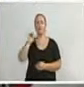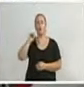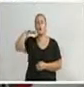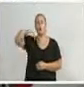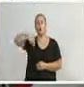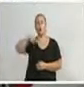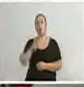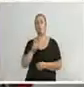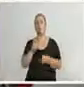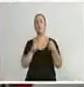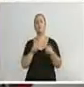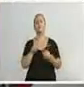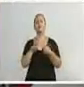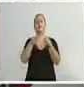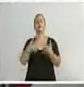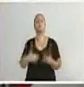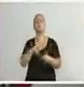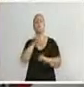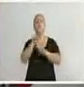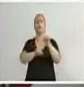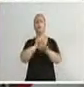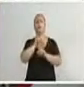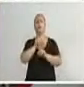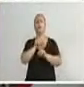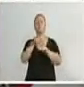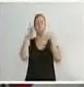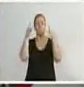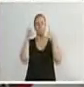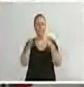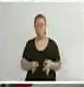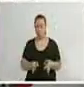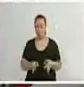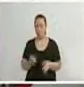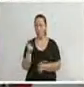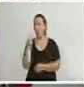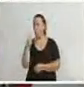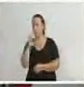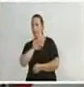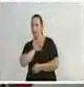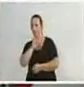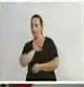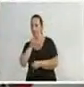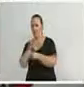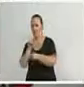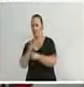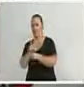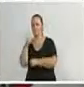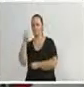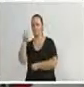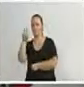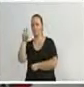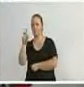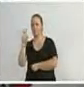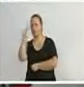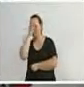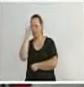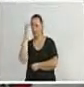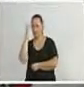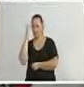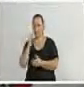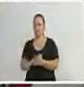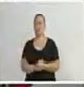pessoas. E Vossas Excelências lembram de que o coronel Rubens deixou aqui registrado, nos